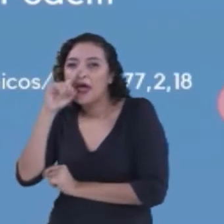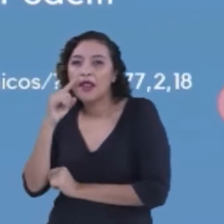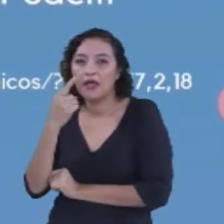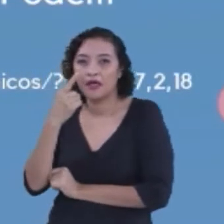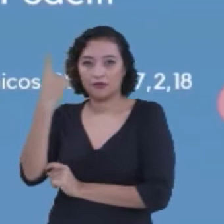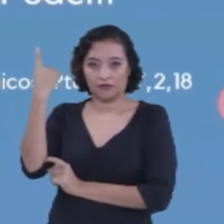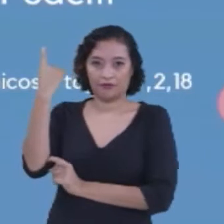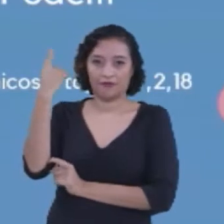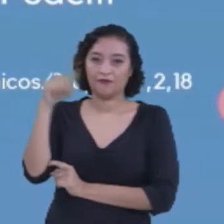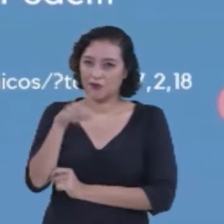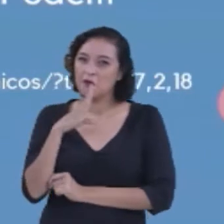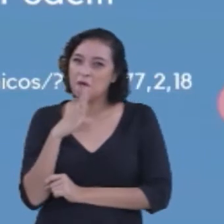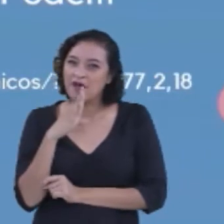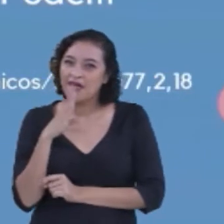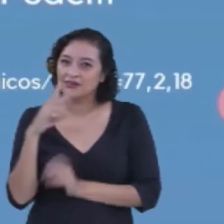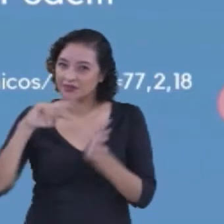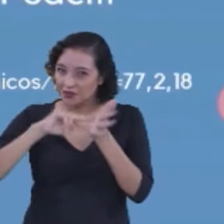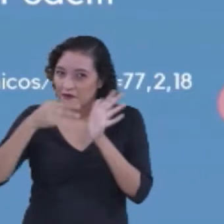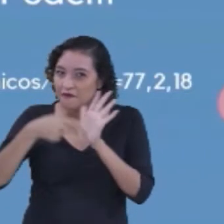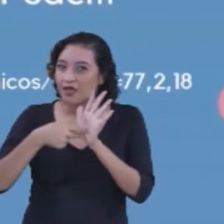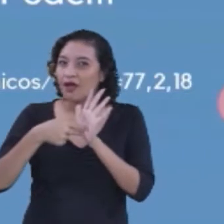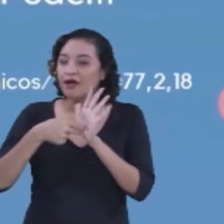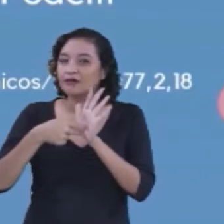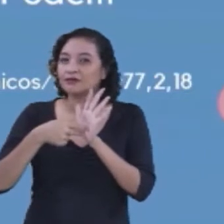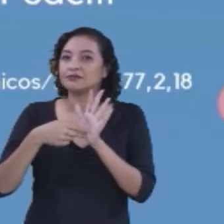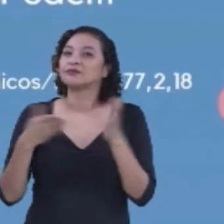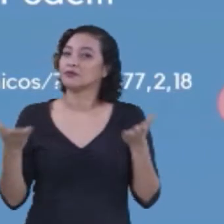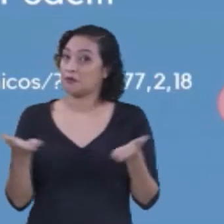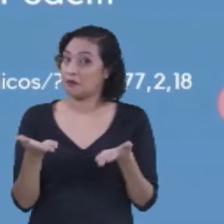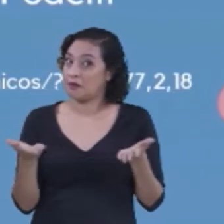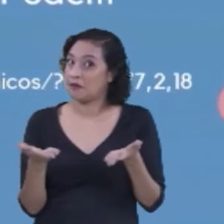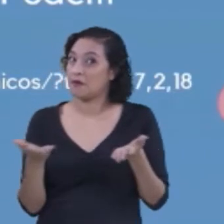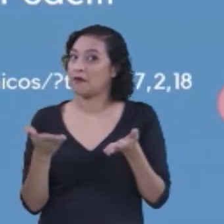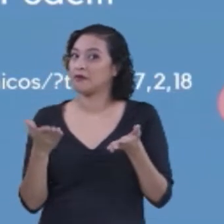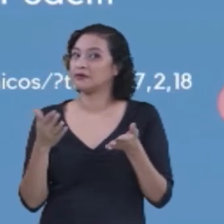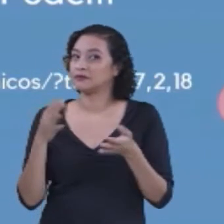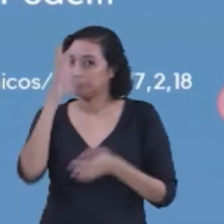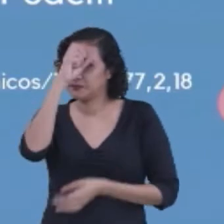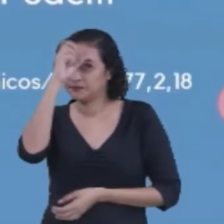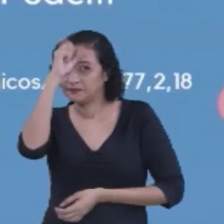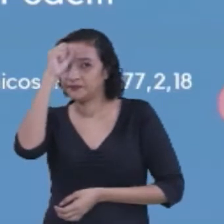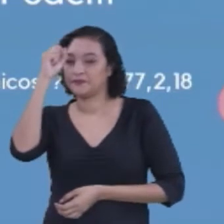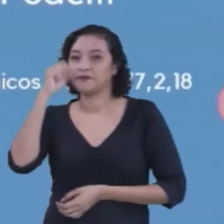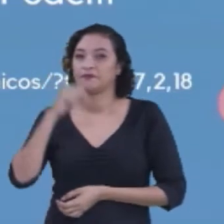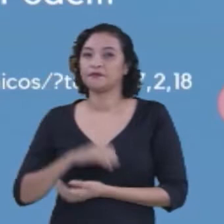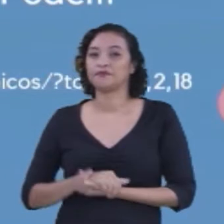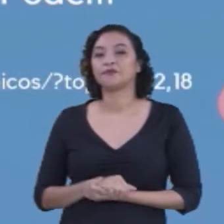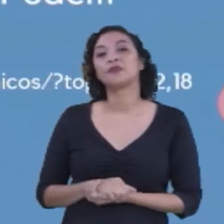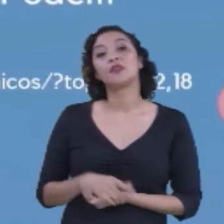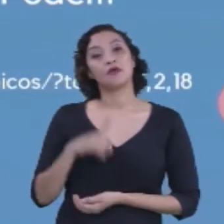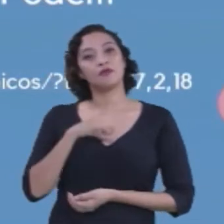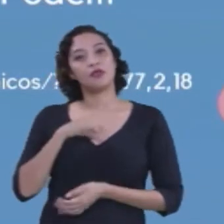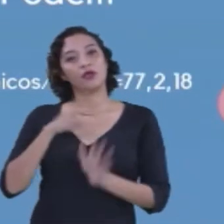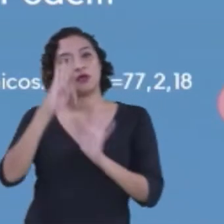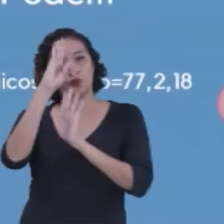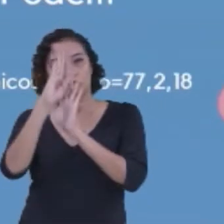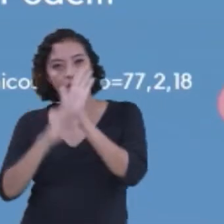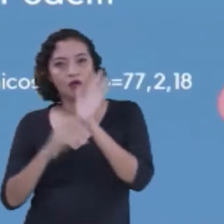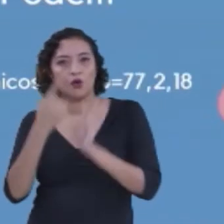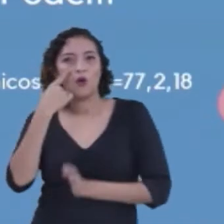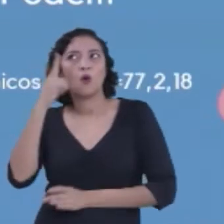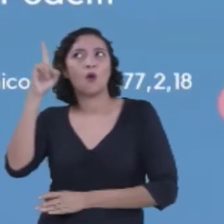sabe. Se não sabe, vamos analisar agora. Olha só. Então, temos aí um texto. Vamos ler? Leiam junto